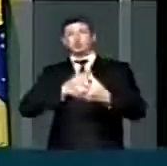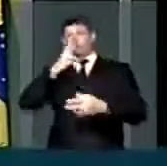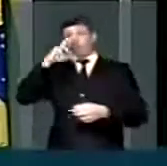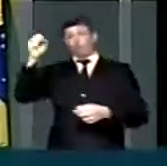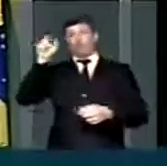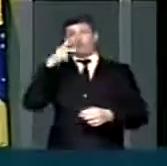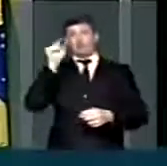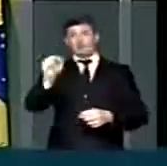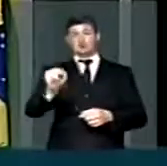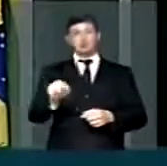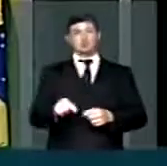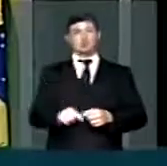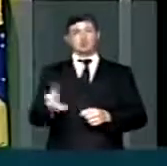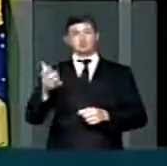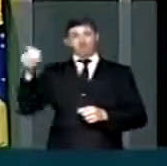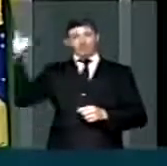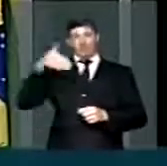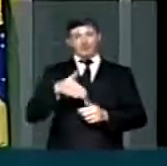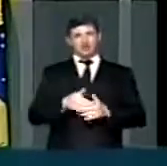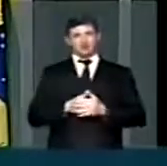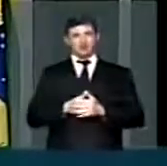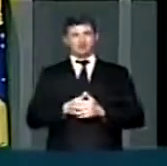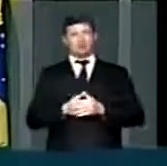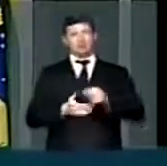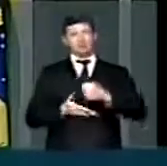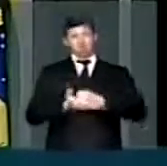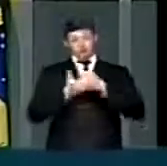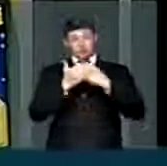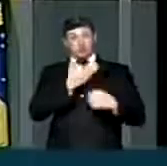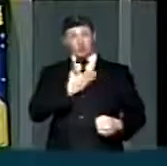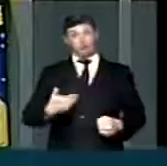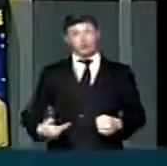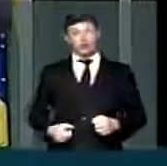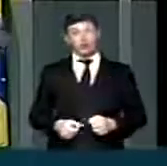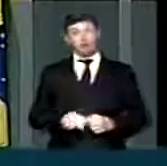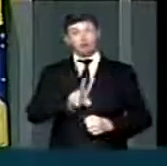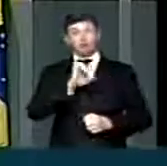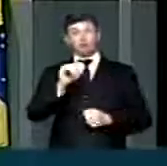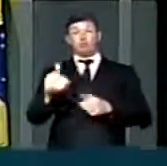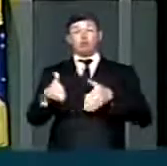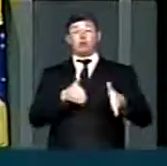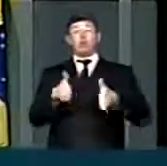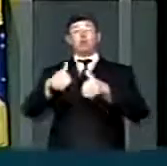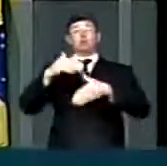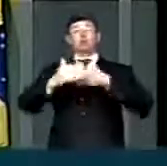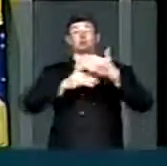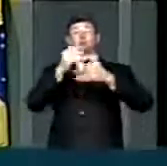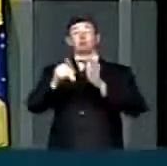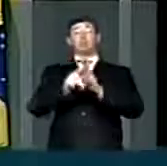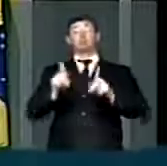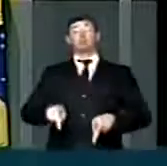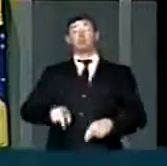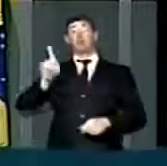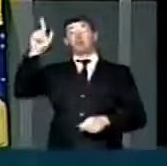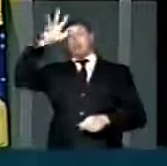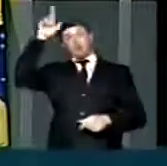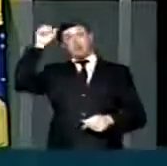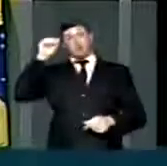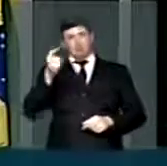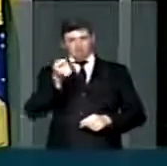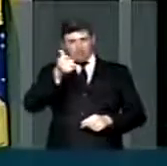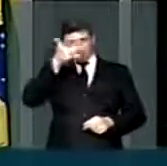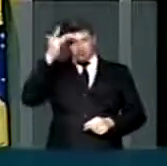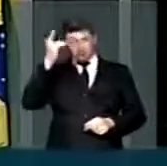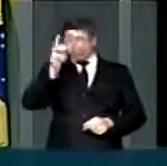forte, se eles vão vir aqui para ajudar o governo brasileiro a criar um caminho de desenvolvimento para o povo que vive na Amazônia. E não é pouca gente